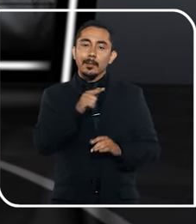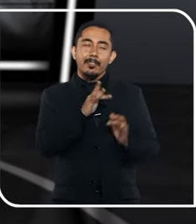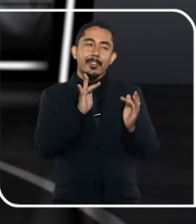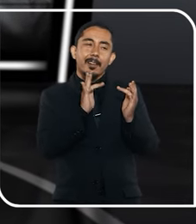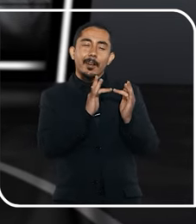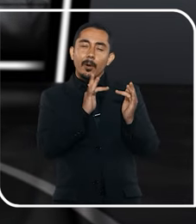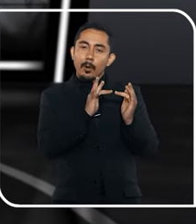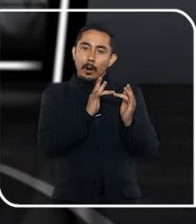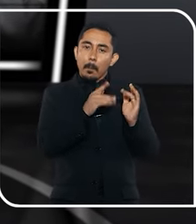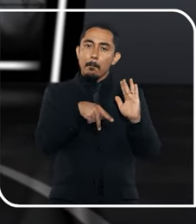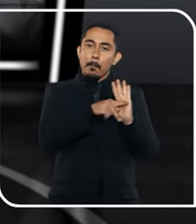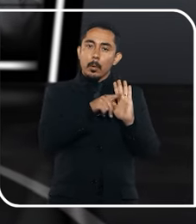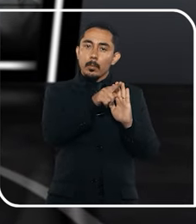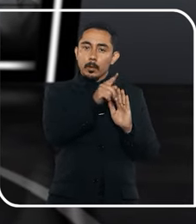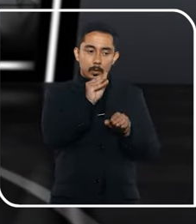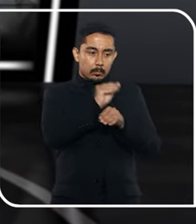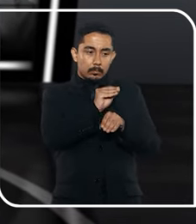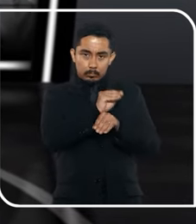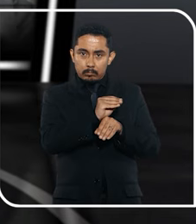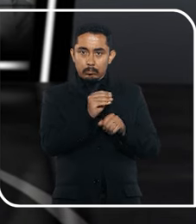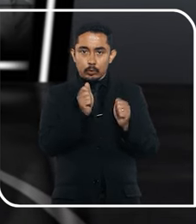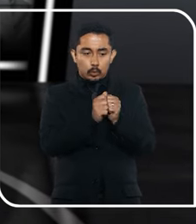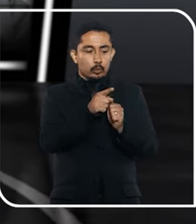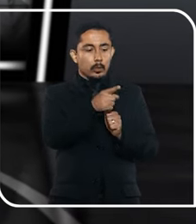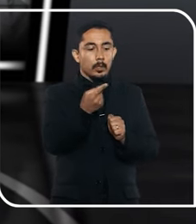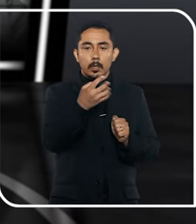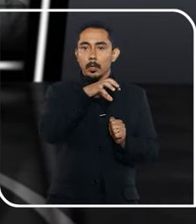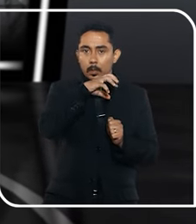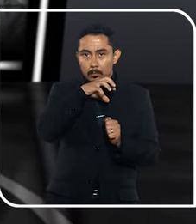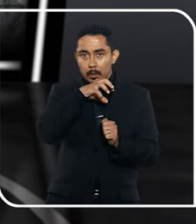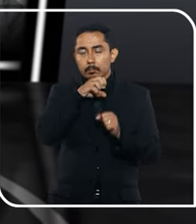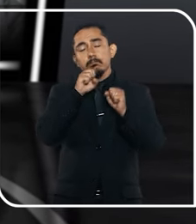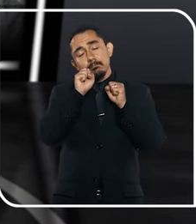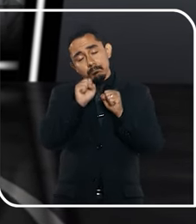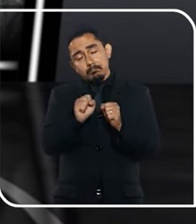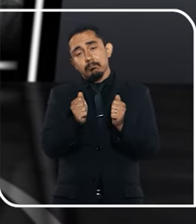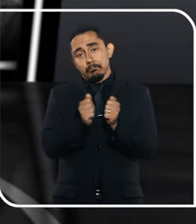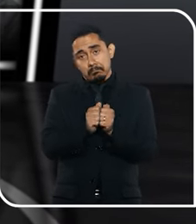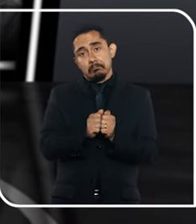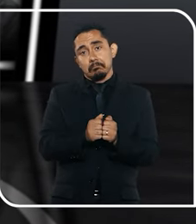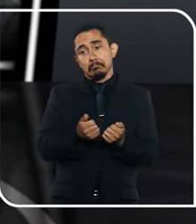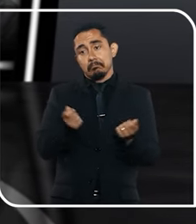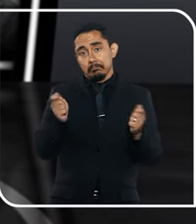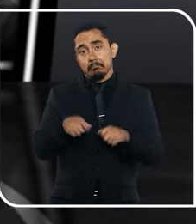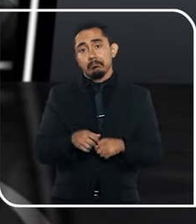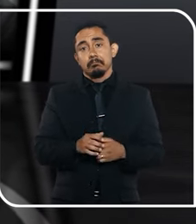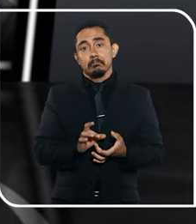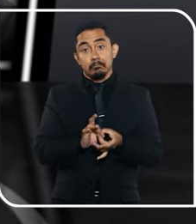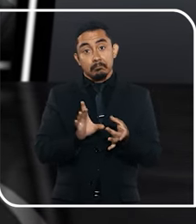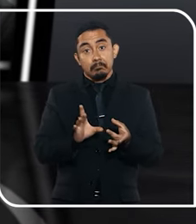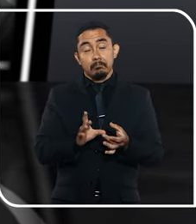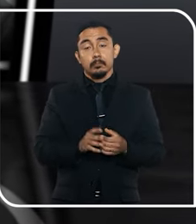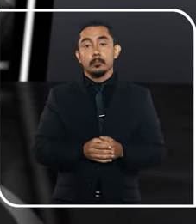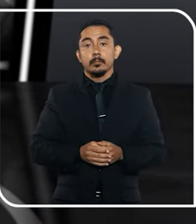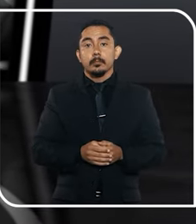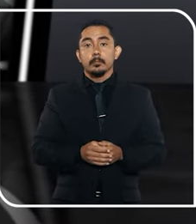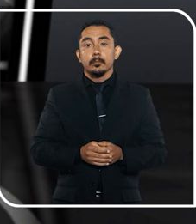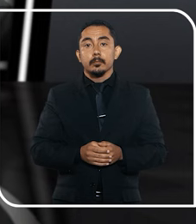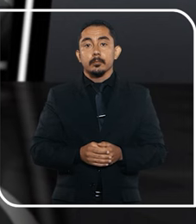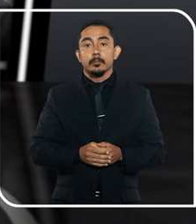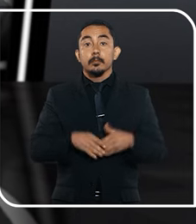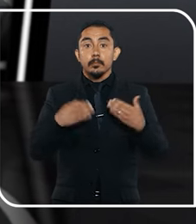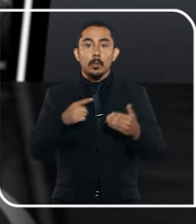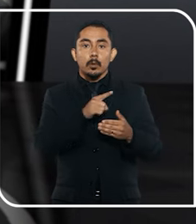contato do tutor, de um deles, com o animal, é permitido, né? Então, isso